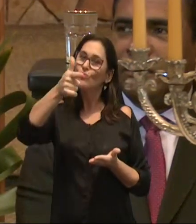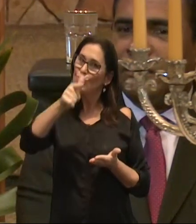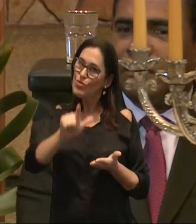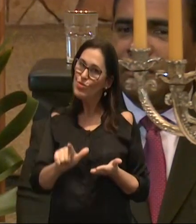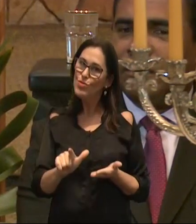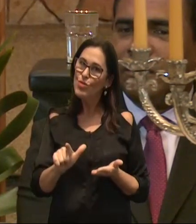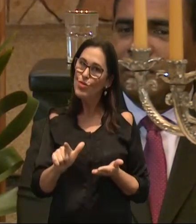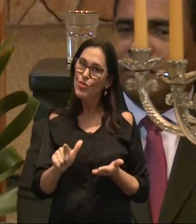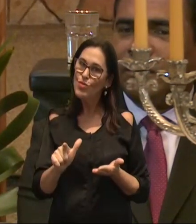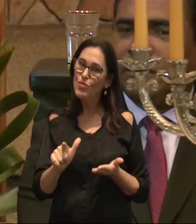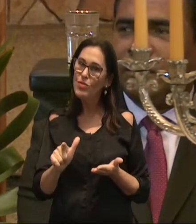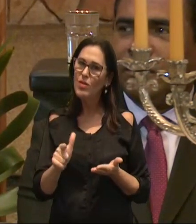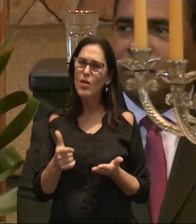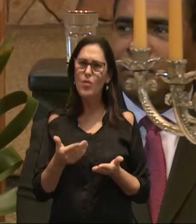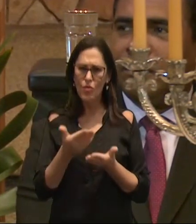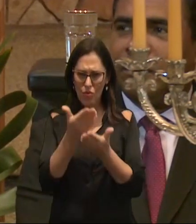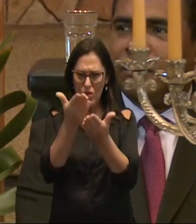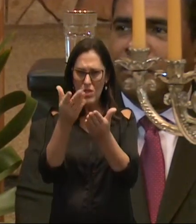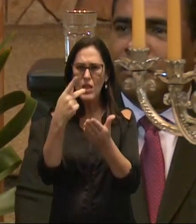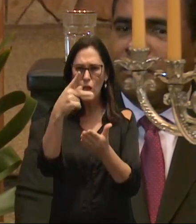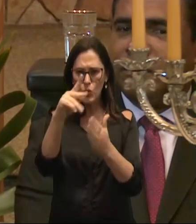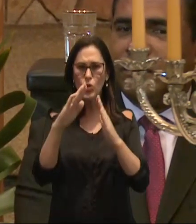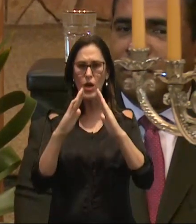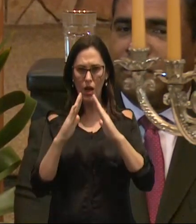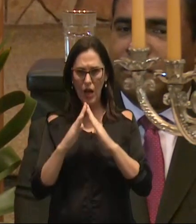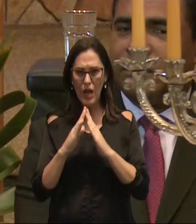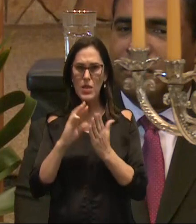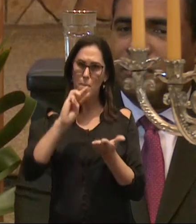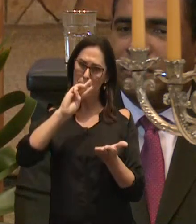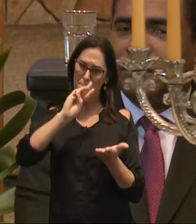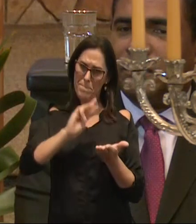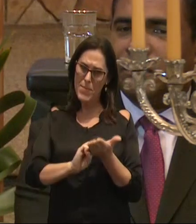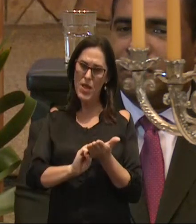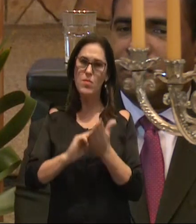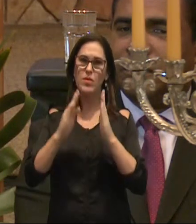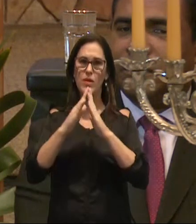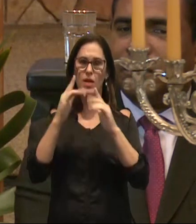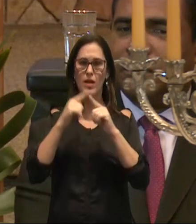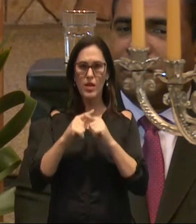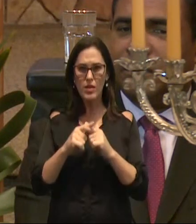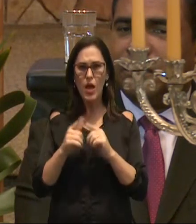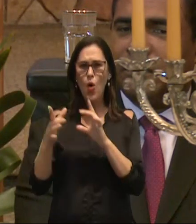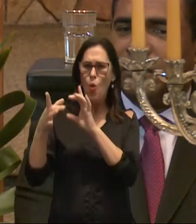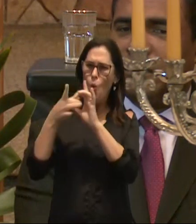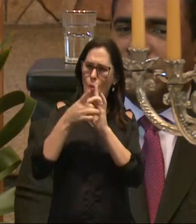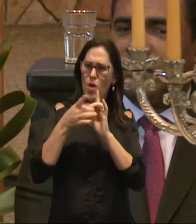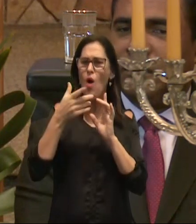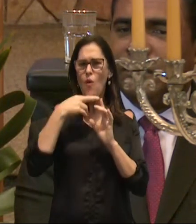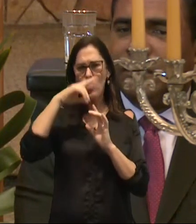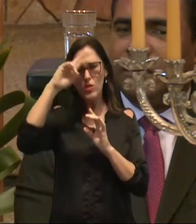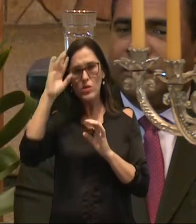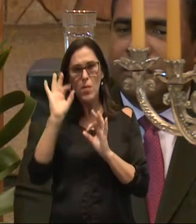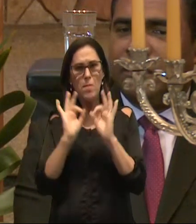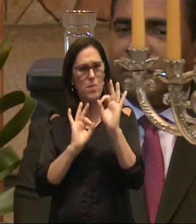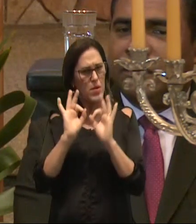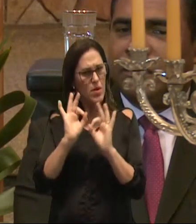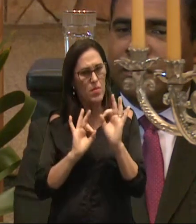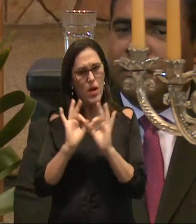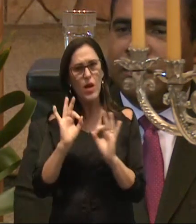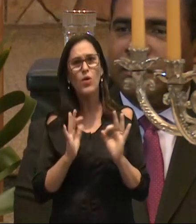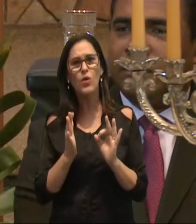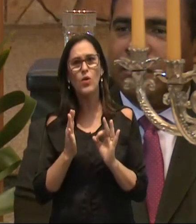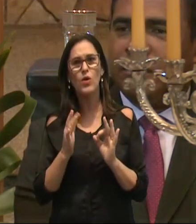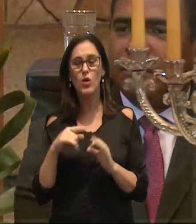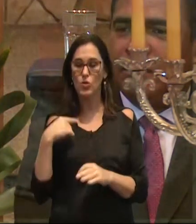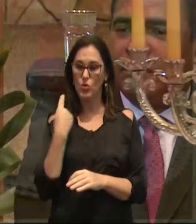estar ministrando a você que está na sua casa, você membro da igreja, você que está em comunhão com o Senhor, que se preparou. Eu estou aqui